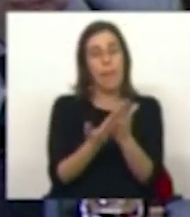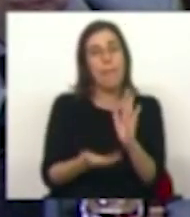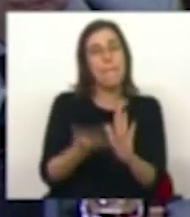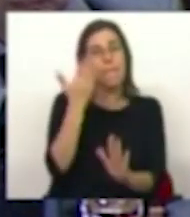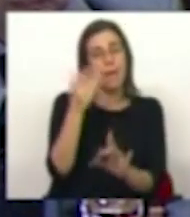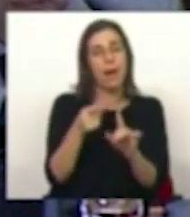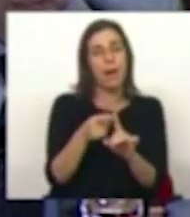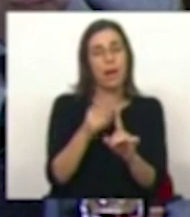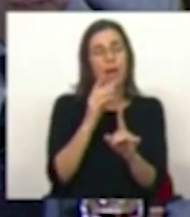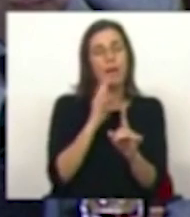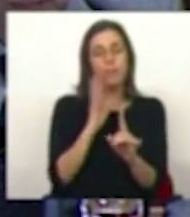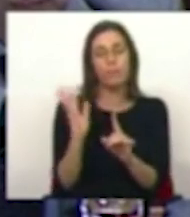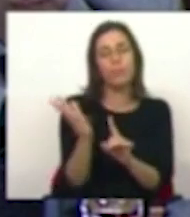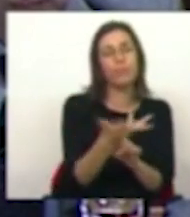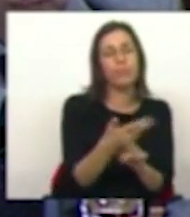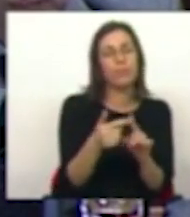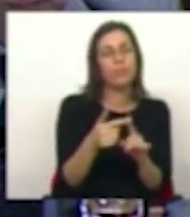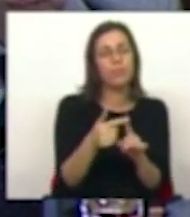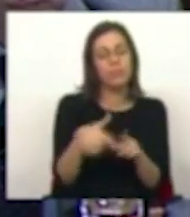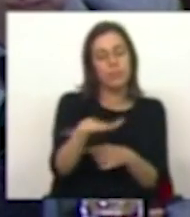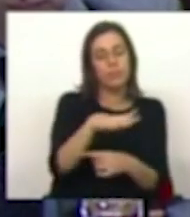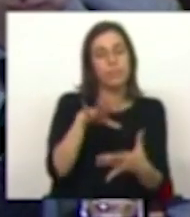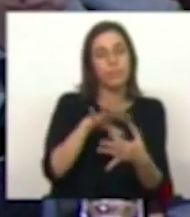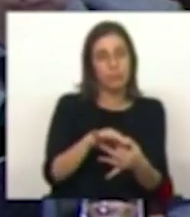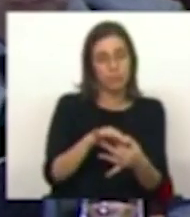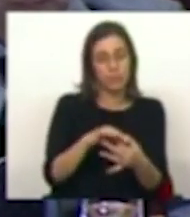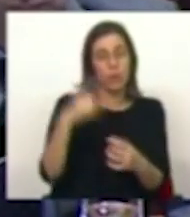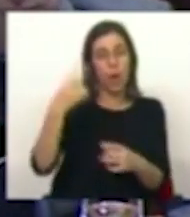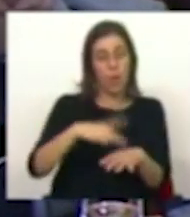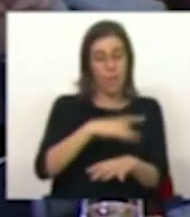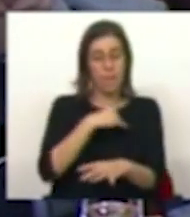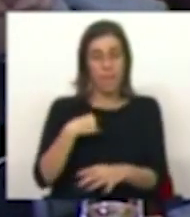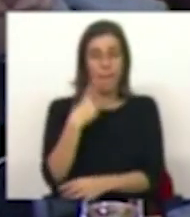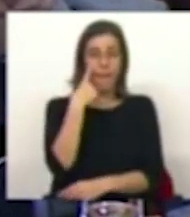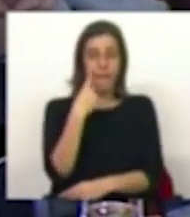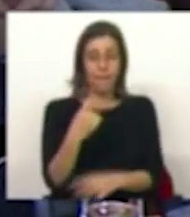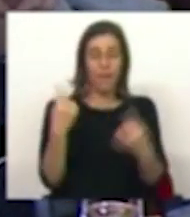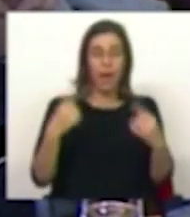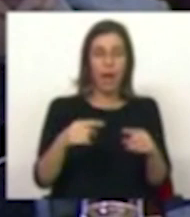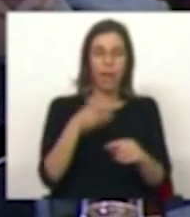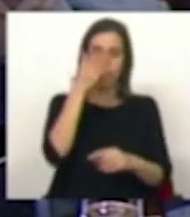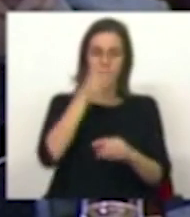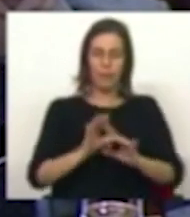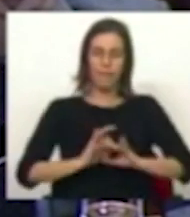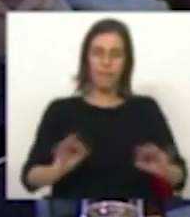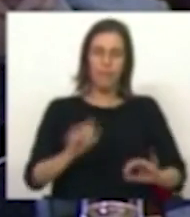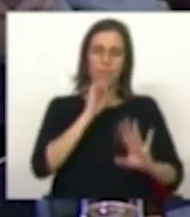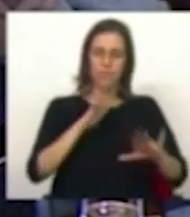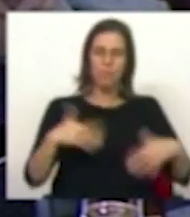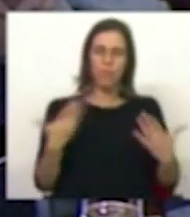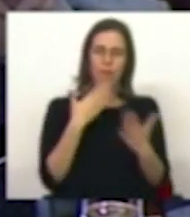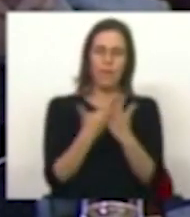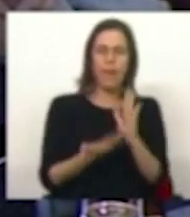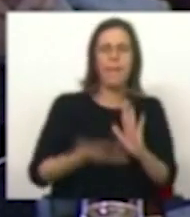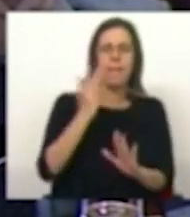aumentar o número de situações onde a Ordem dos Médicos reconhece haver idoneidade e capacidade para